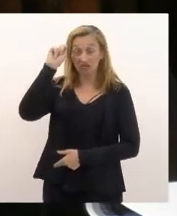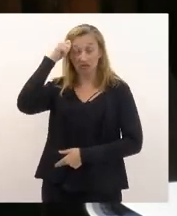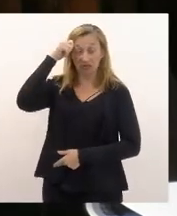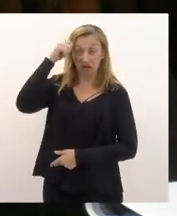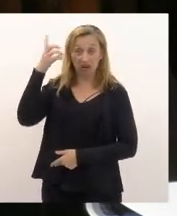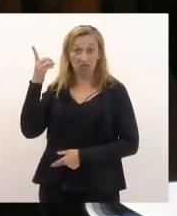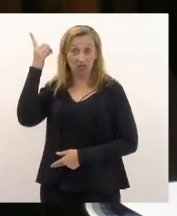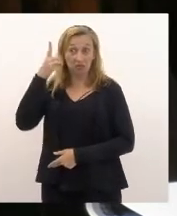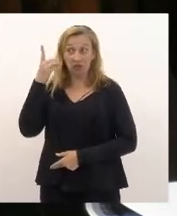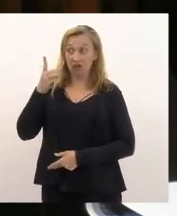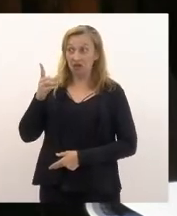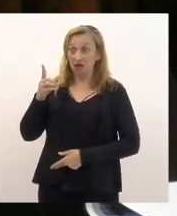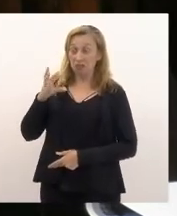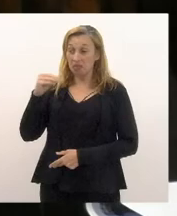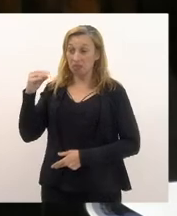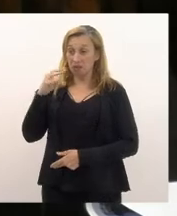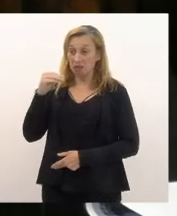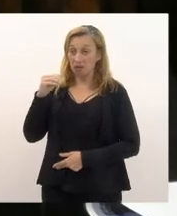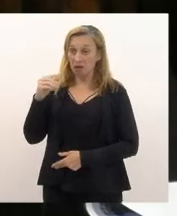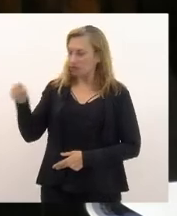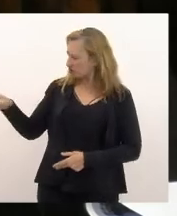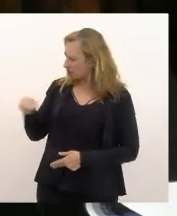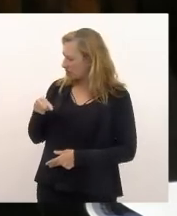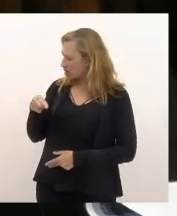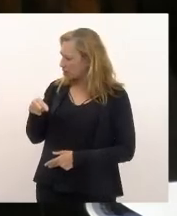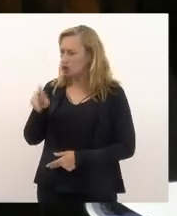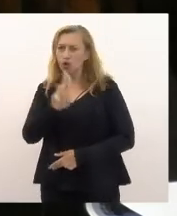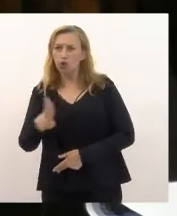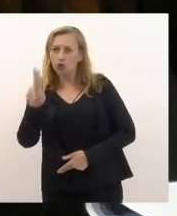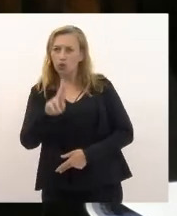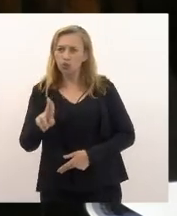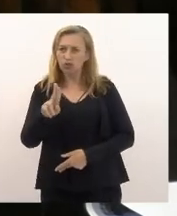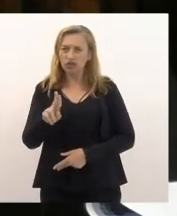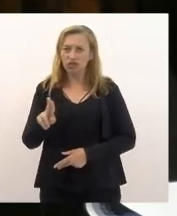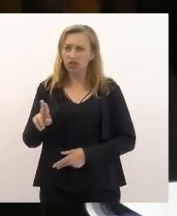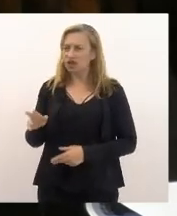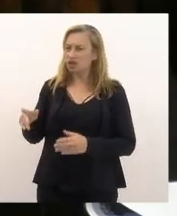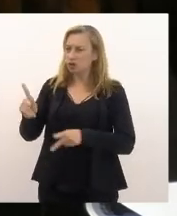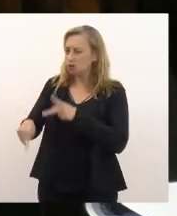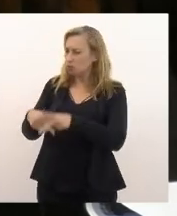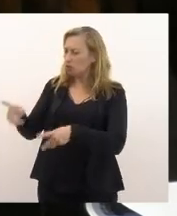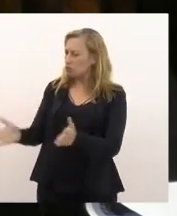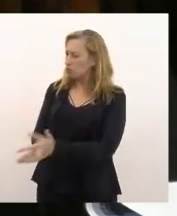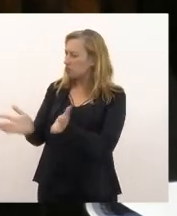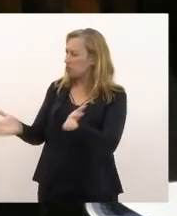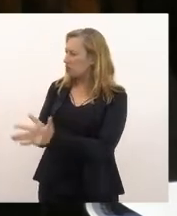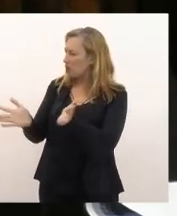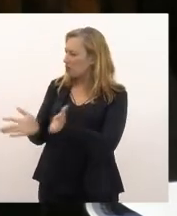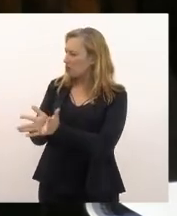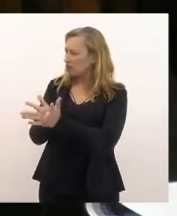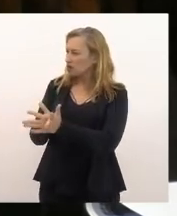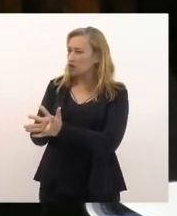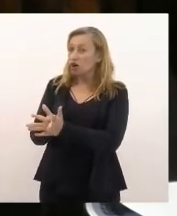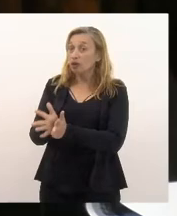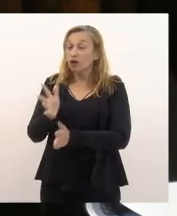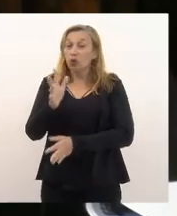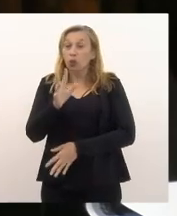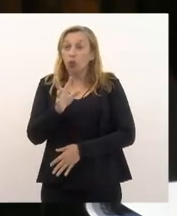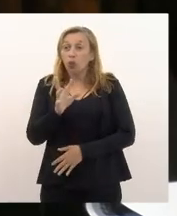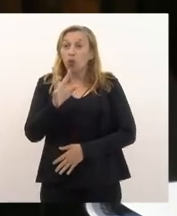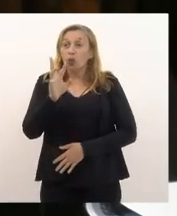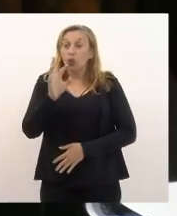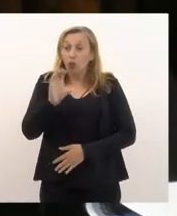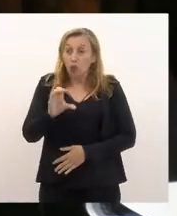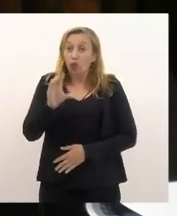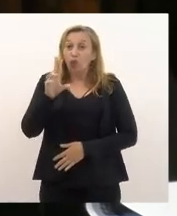etc, etc, vieram, que utilizam aquela população pobre para tentar fazer como seu curral eleitoral. No